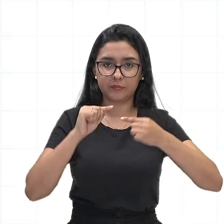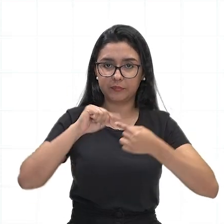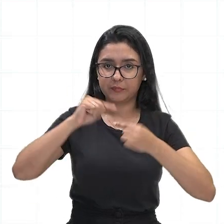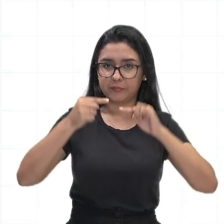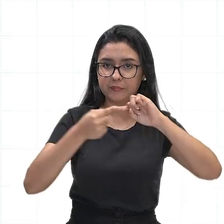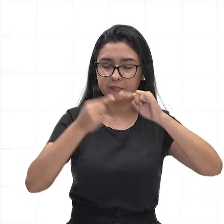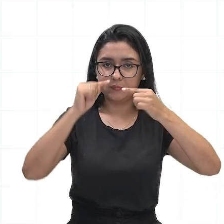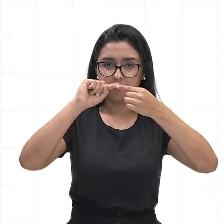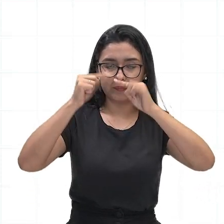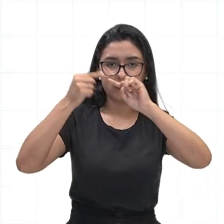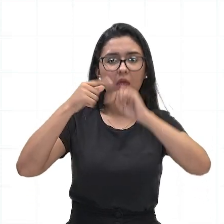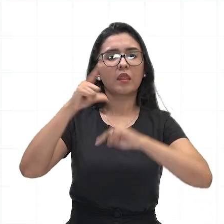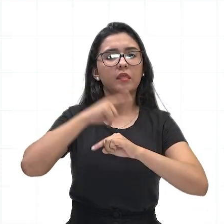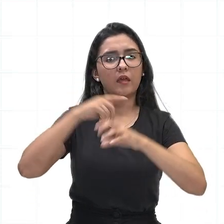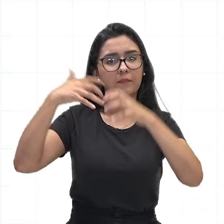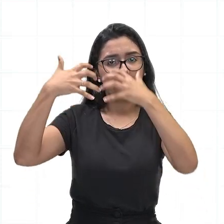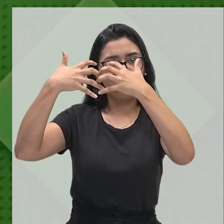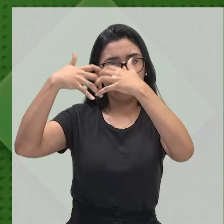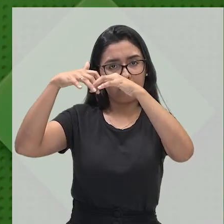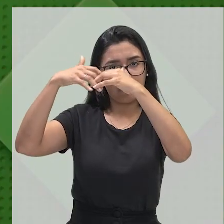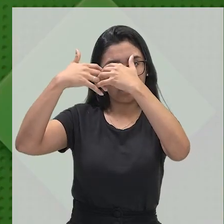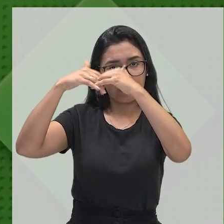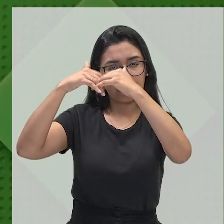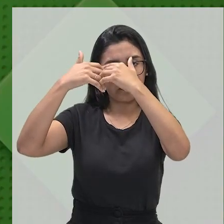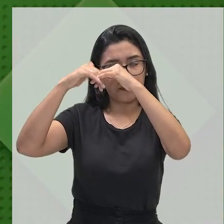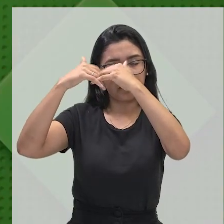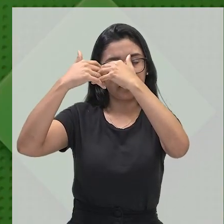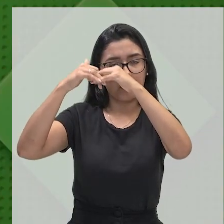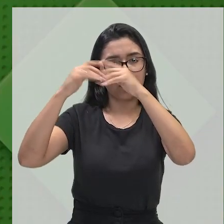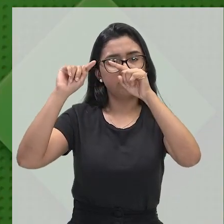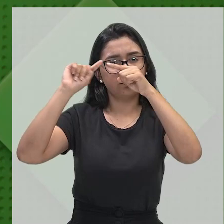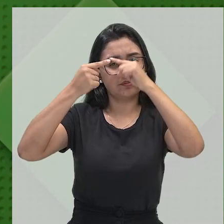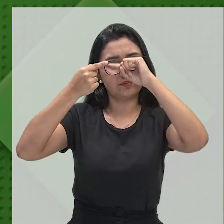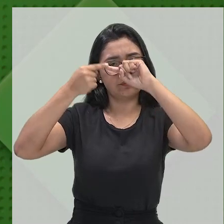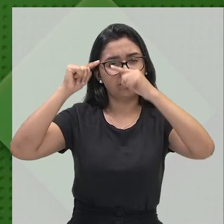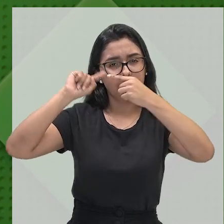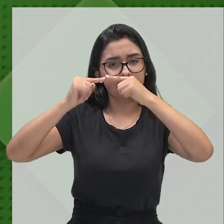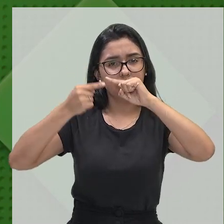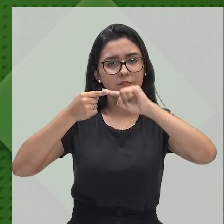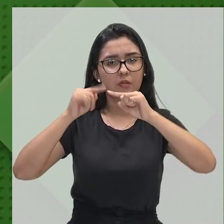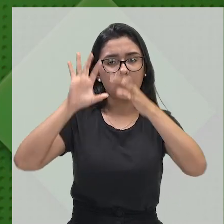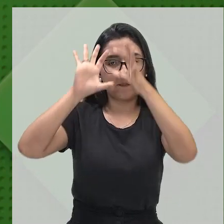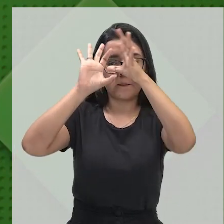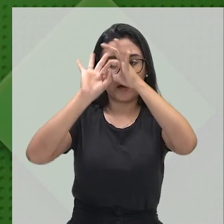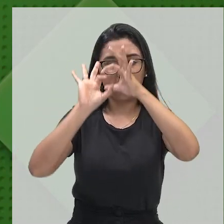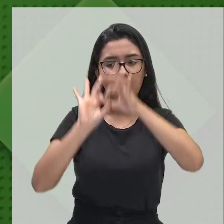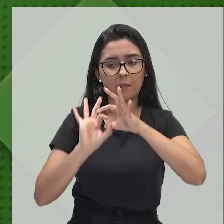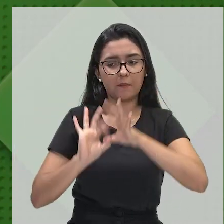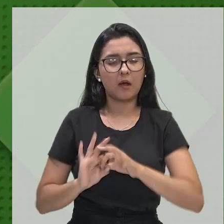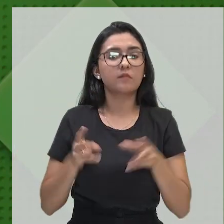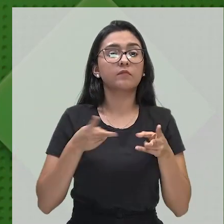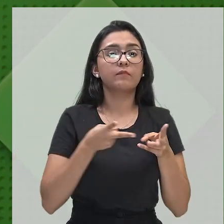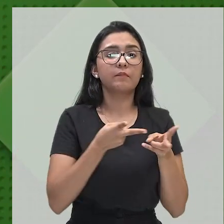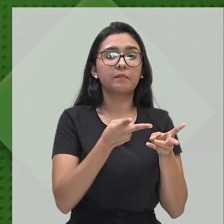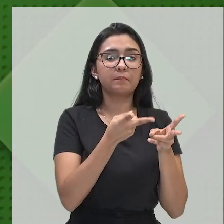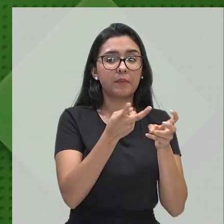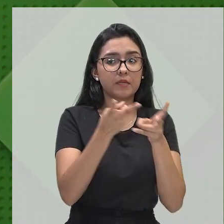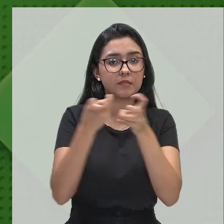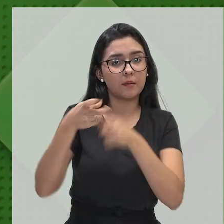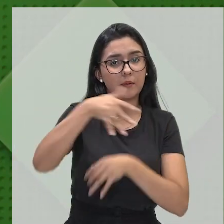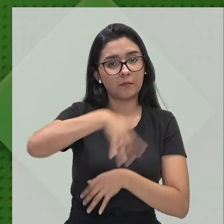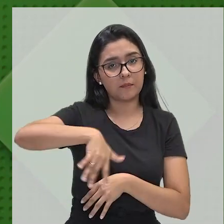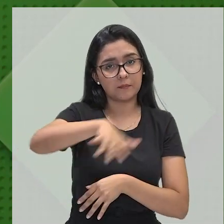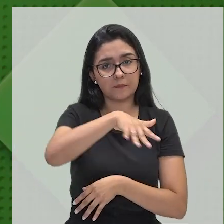ele já tem ali um sistema nervoso, um sistema sensorial, que vai permitir com que ele veja, né, perceba aí o